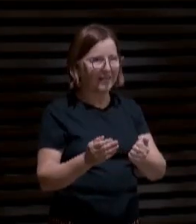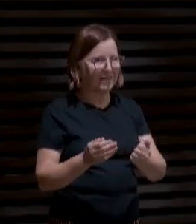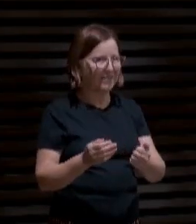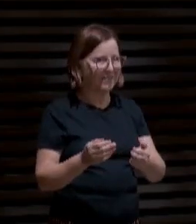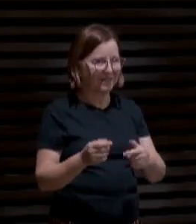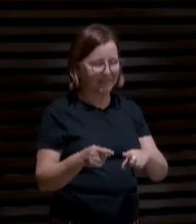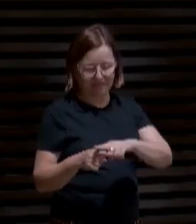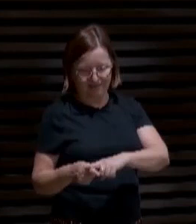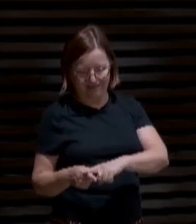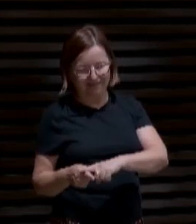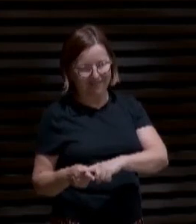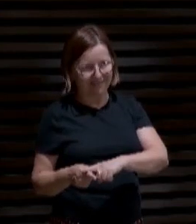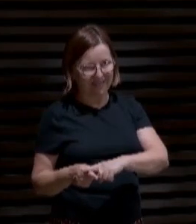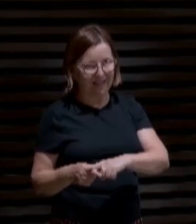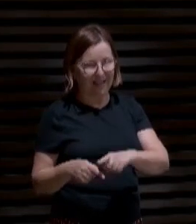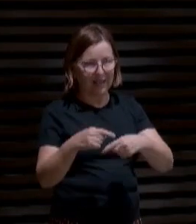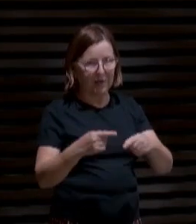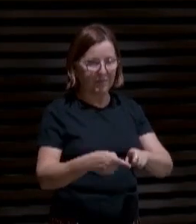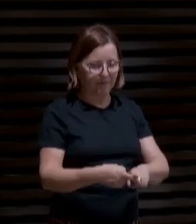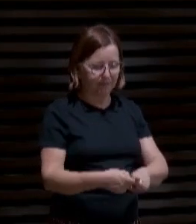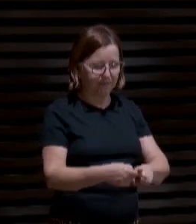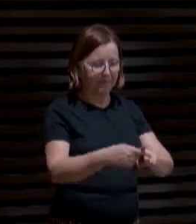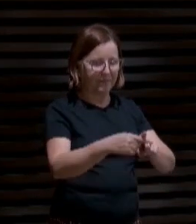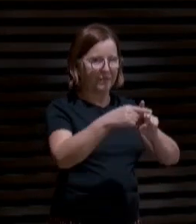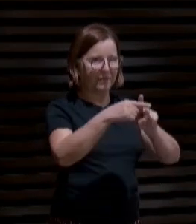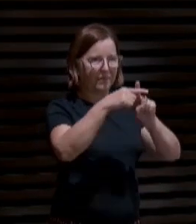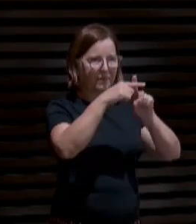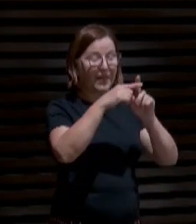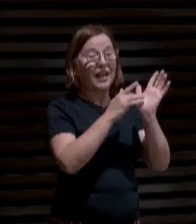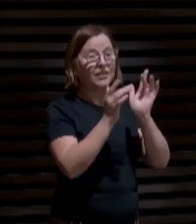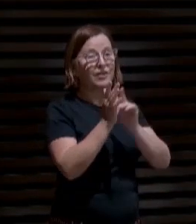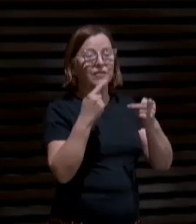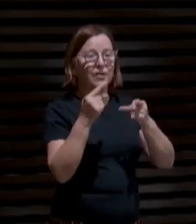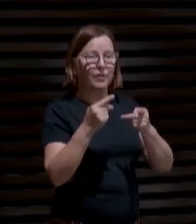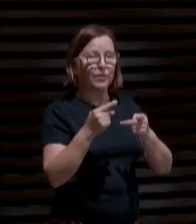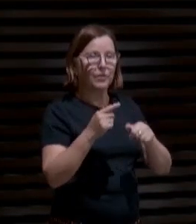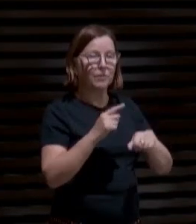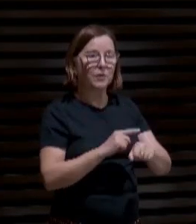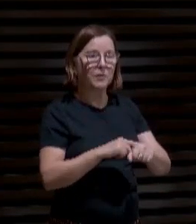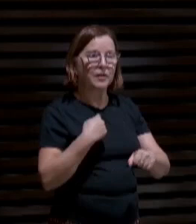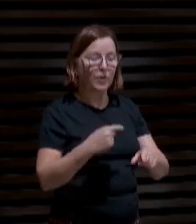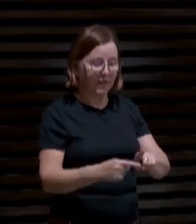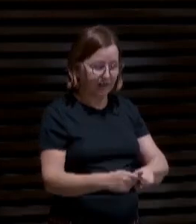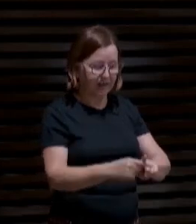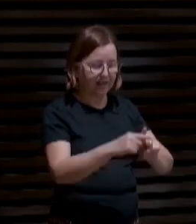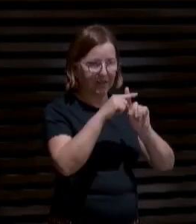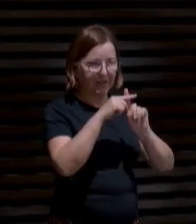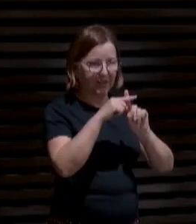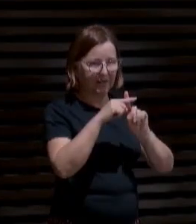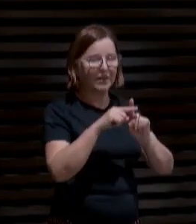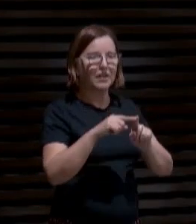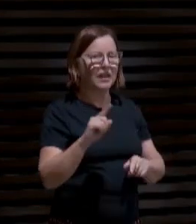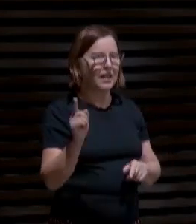E depois era levantado. E ele está dizendo, quando eu for levantado da terra, não ia ser morto por envenenamento,